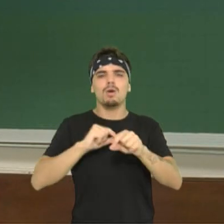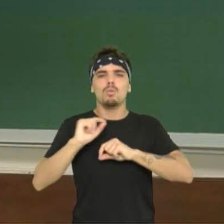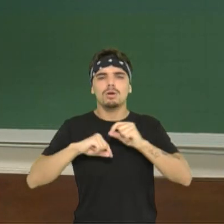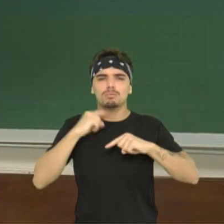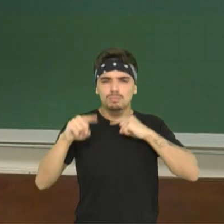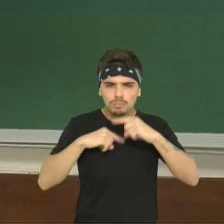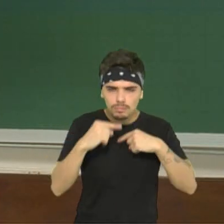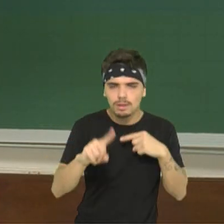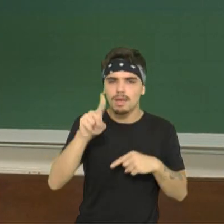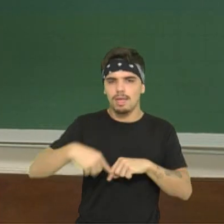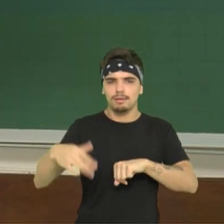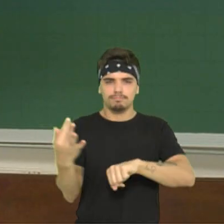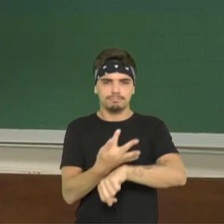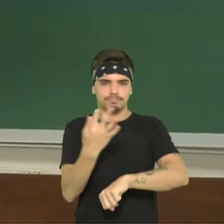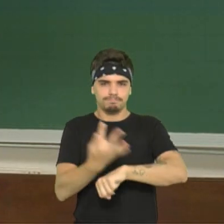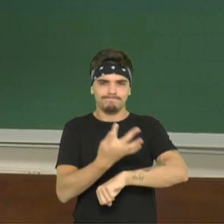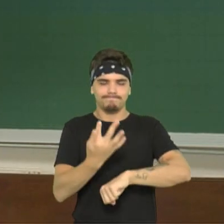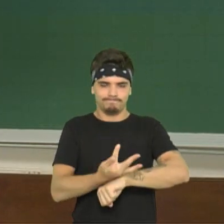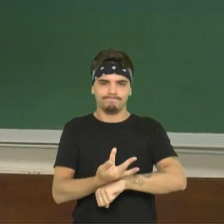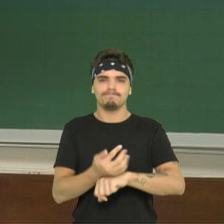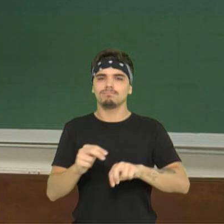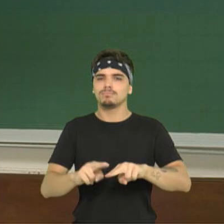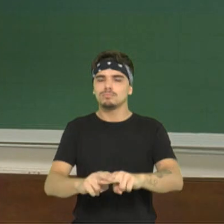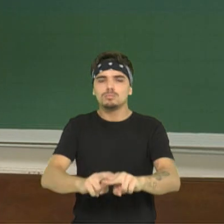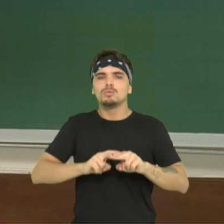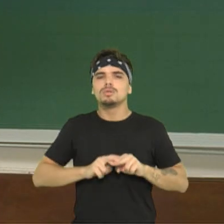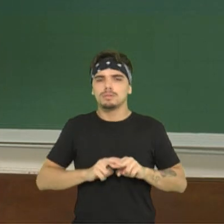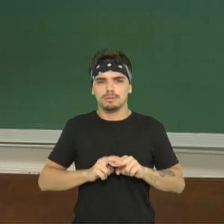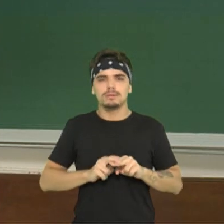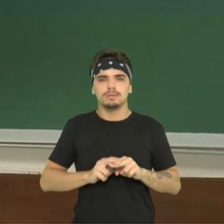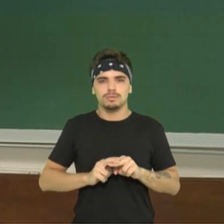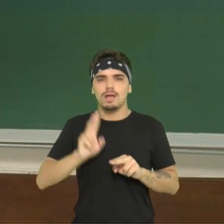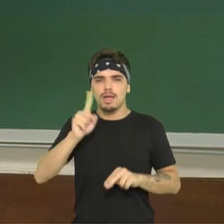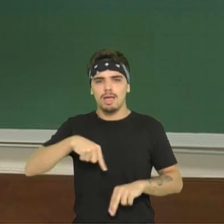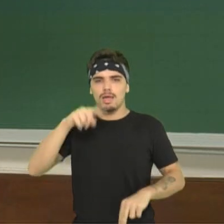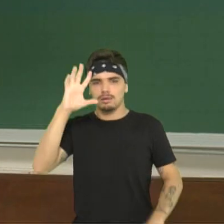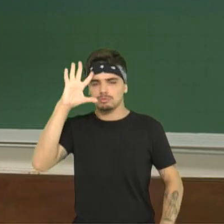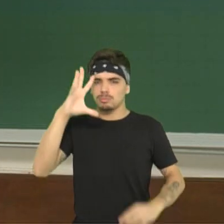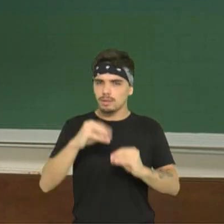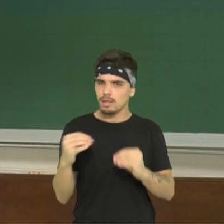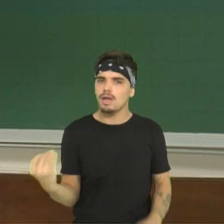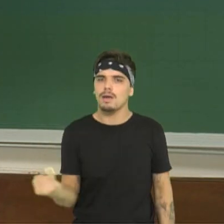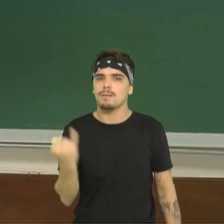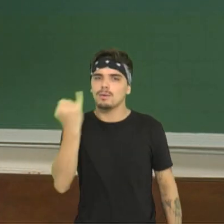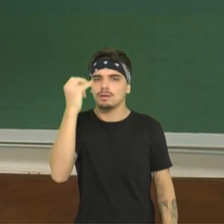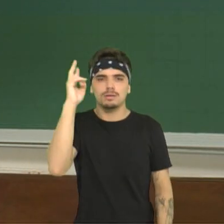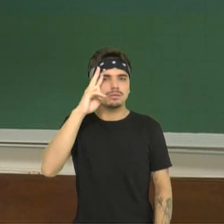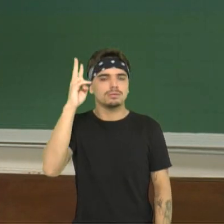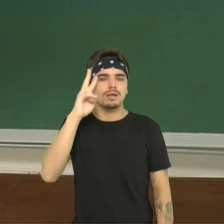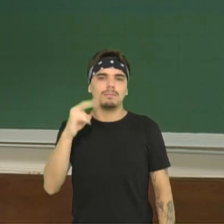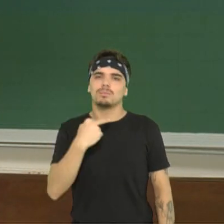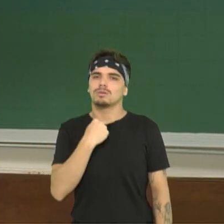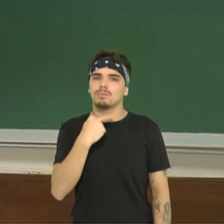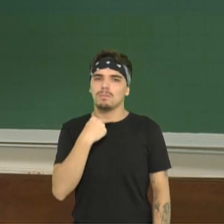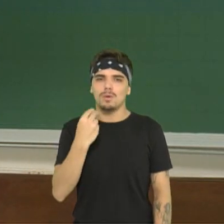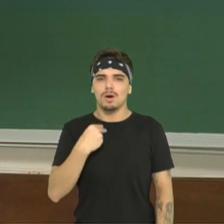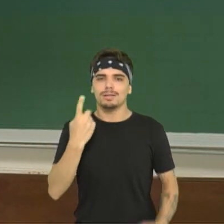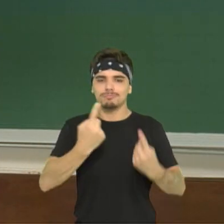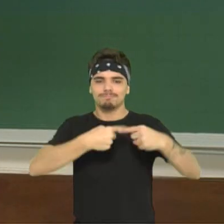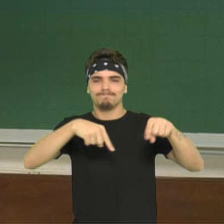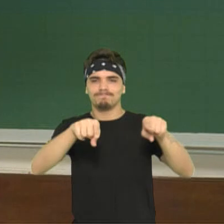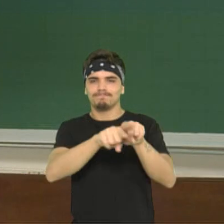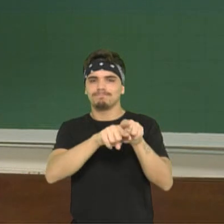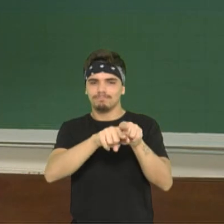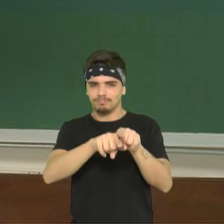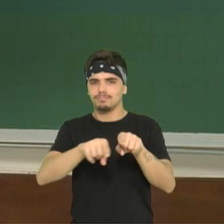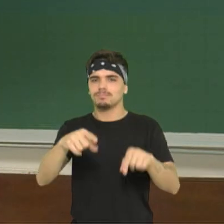de resistência. E é muito importante compreender a história para não repeti-la, né? Então,